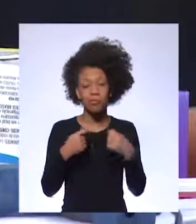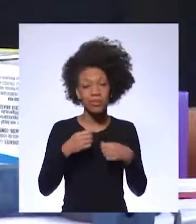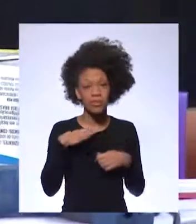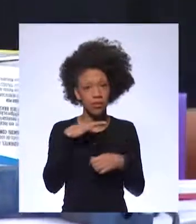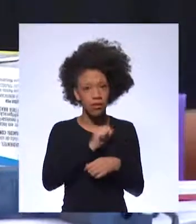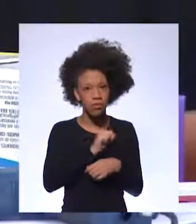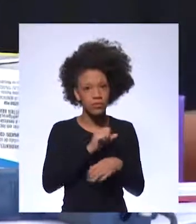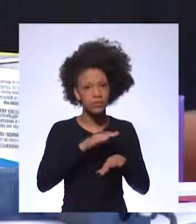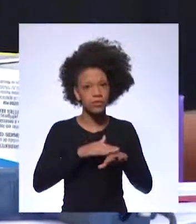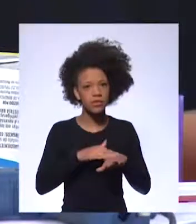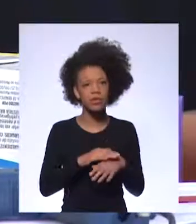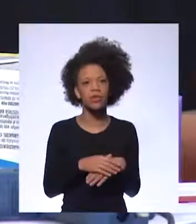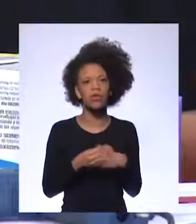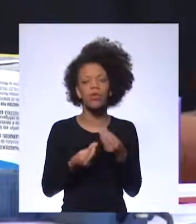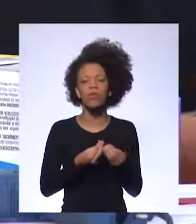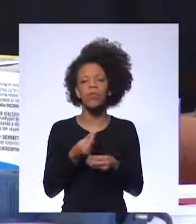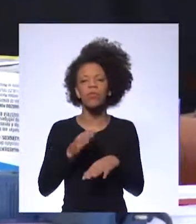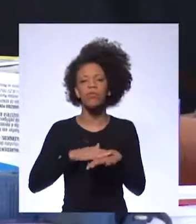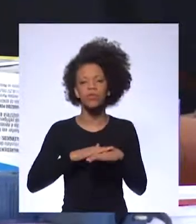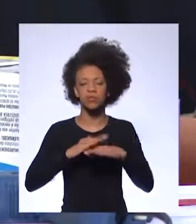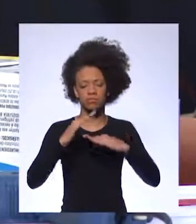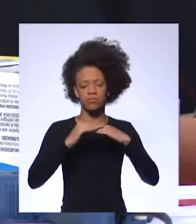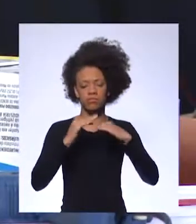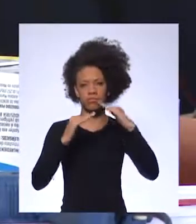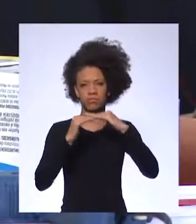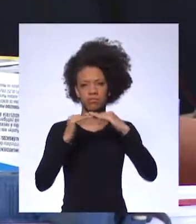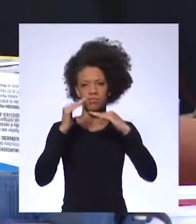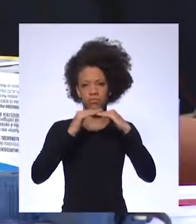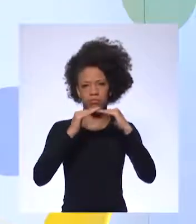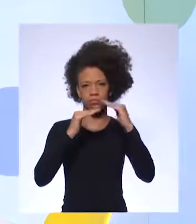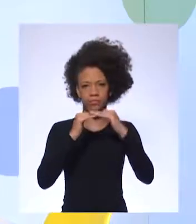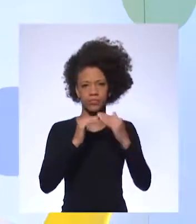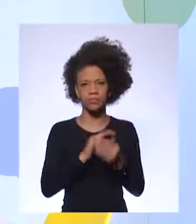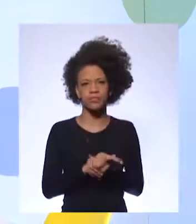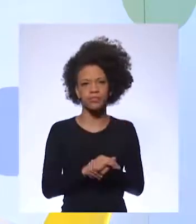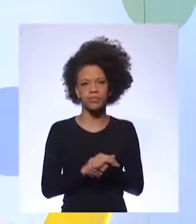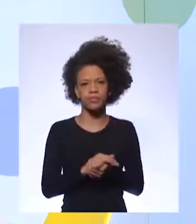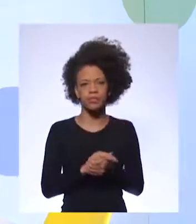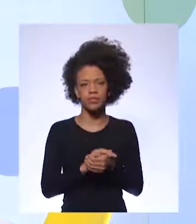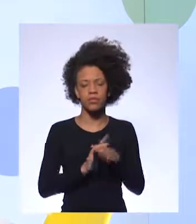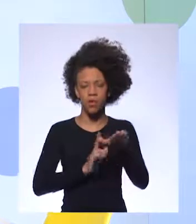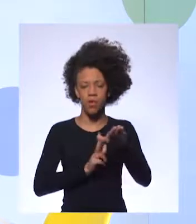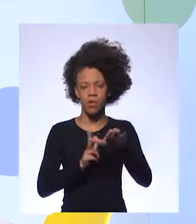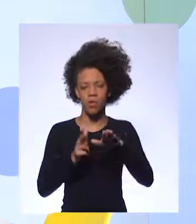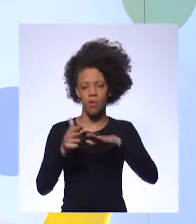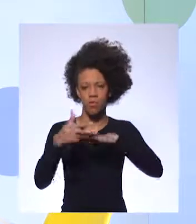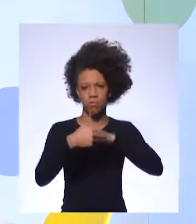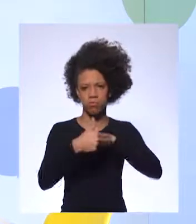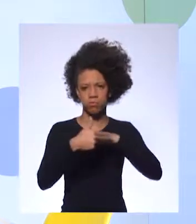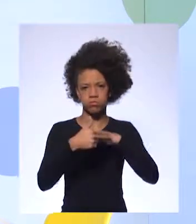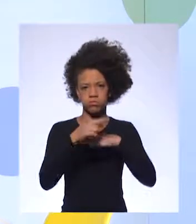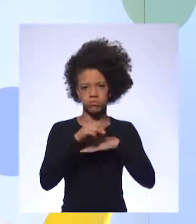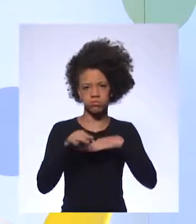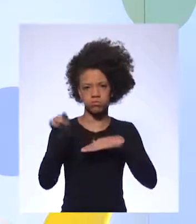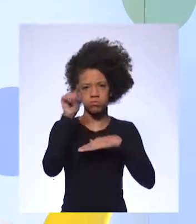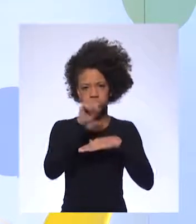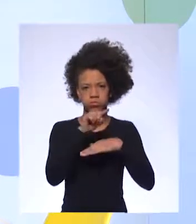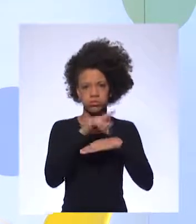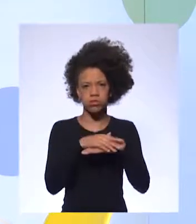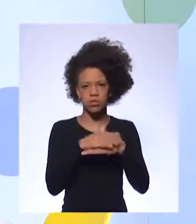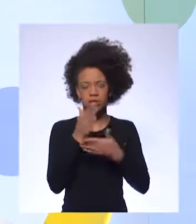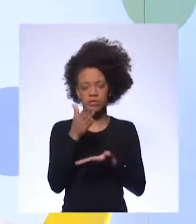telhadinho aqui e você vai cortar um papel Redondo Redondo mesmo todinho redondo e